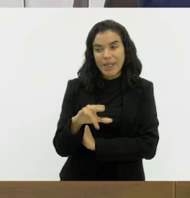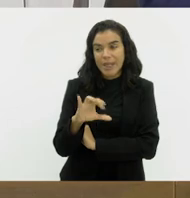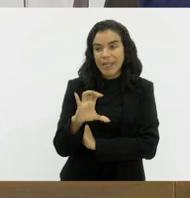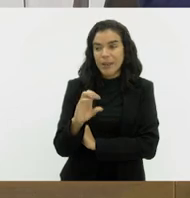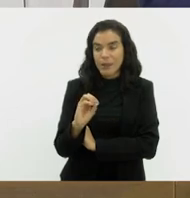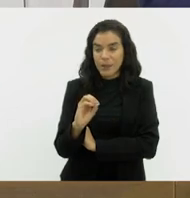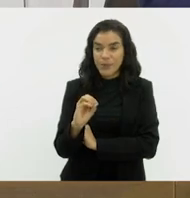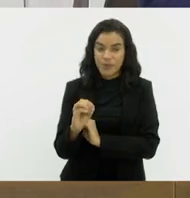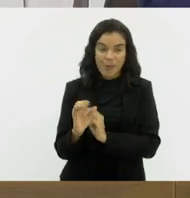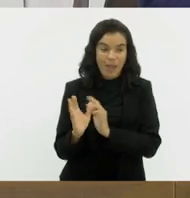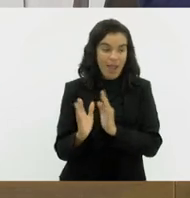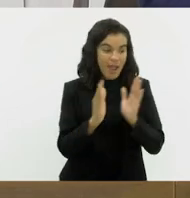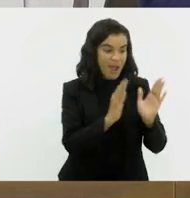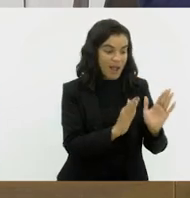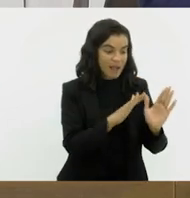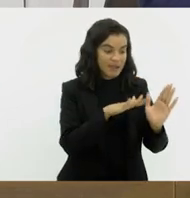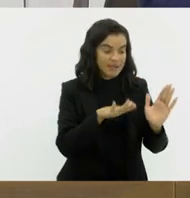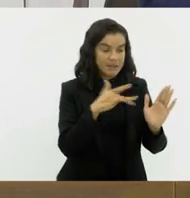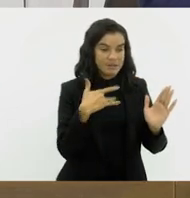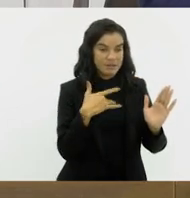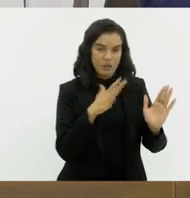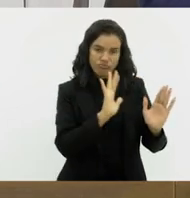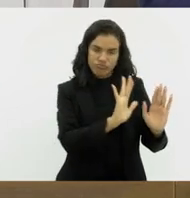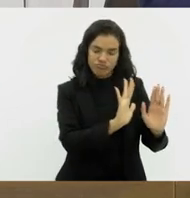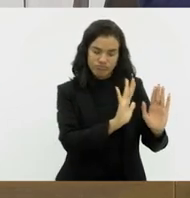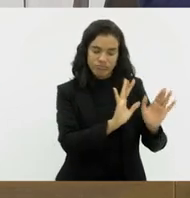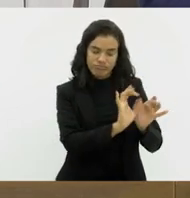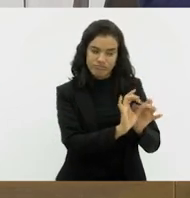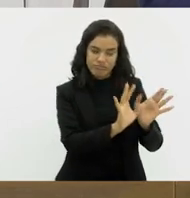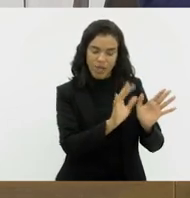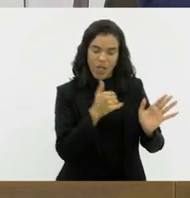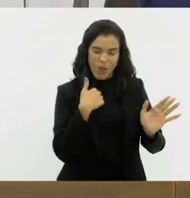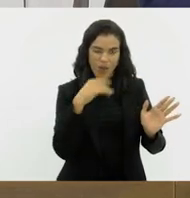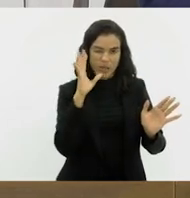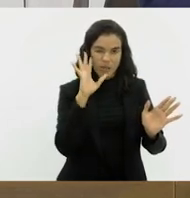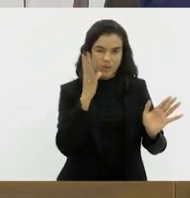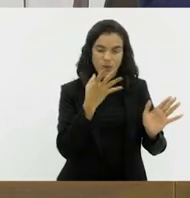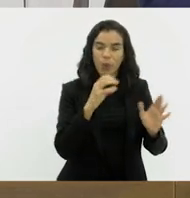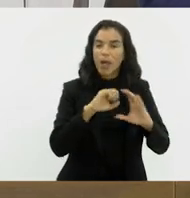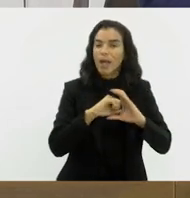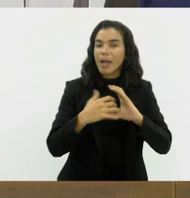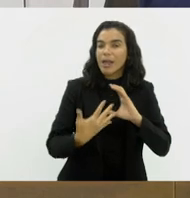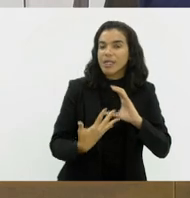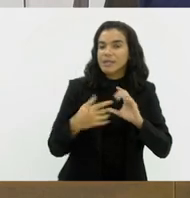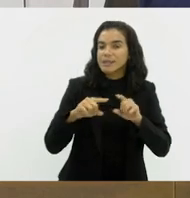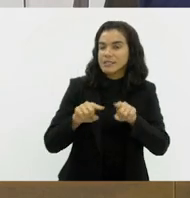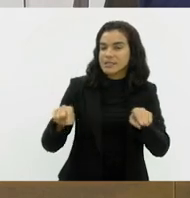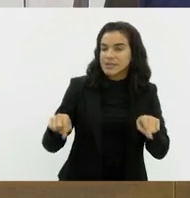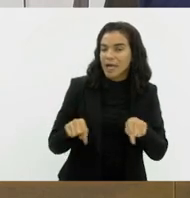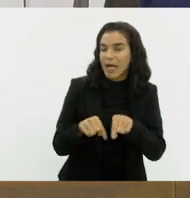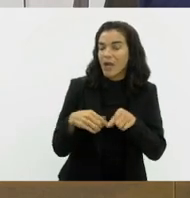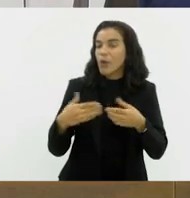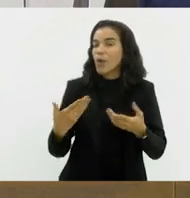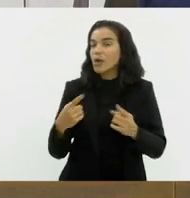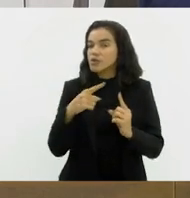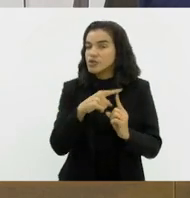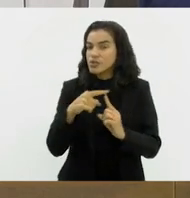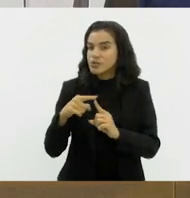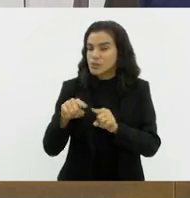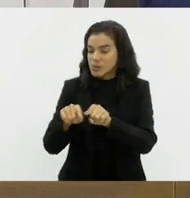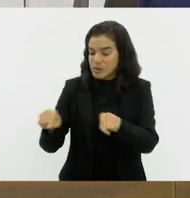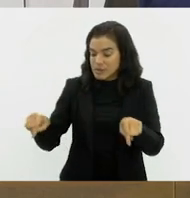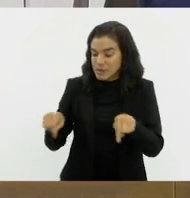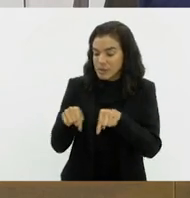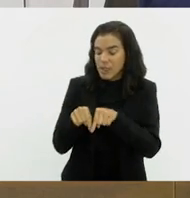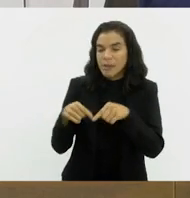da saúde, deixa que eu decido. Né? Qual é a, como é que é, quais são as características da sala, quais são as salas... o